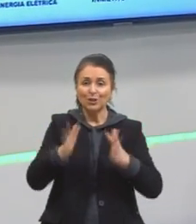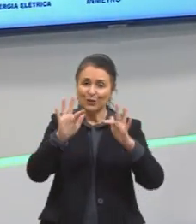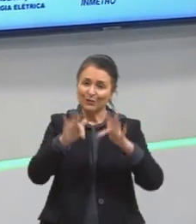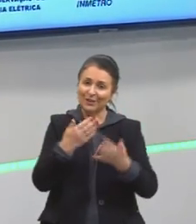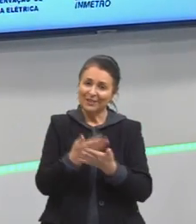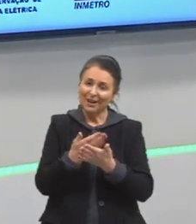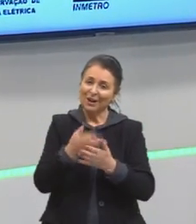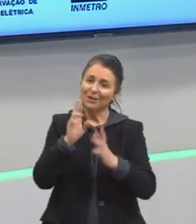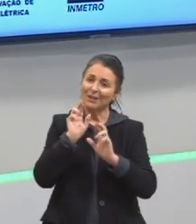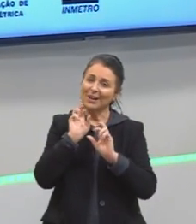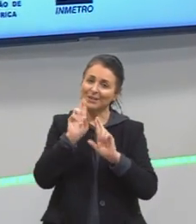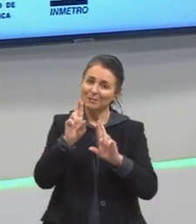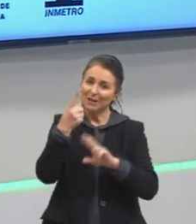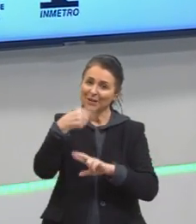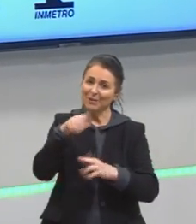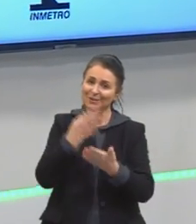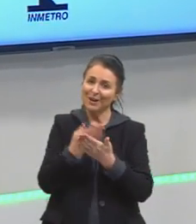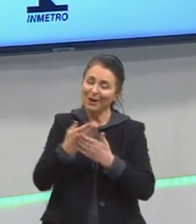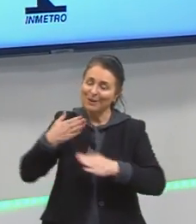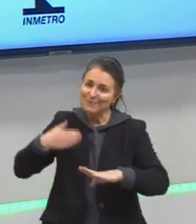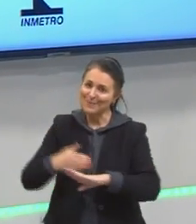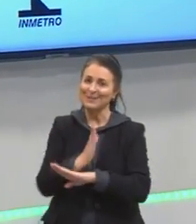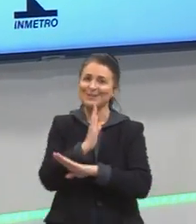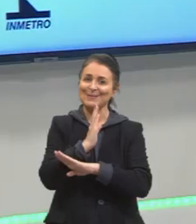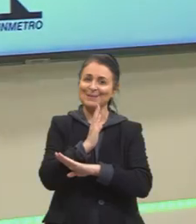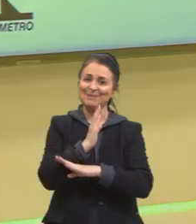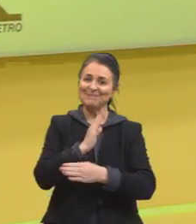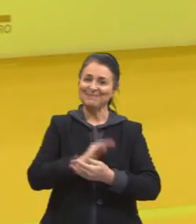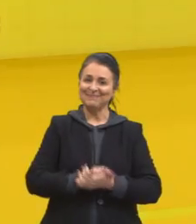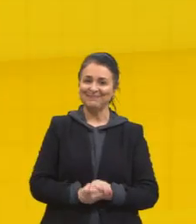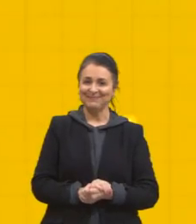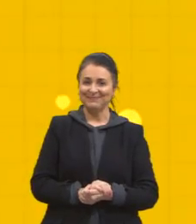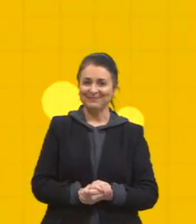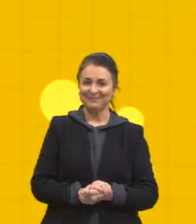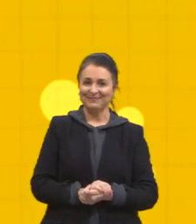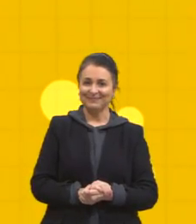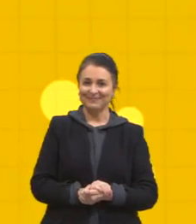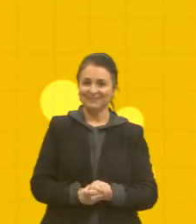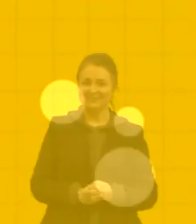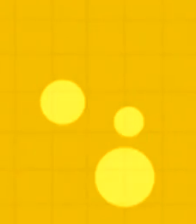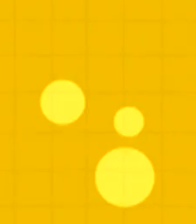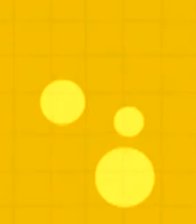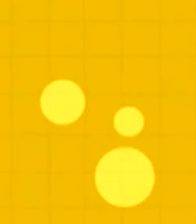espero vocês na próxima aula e partiu passar E aí